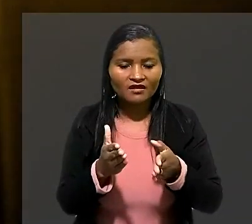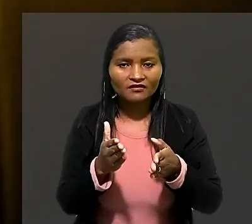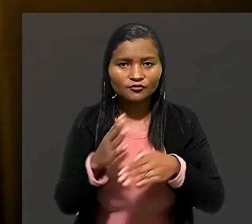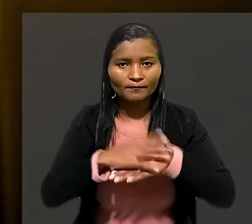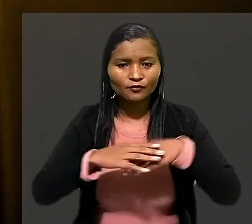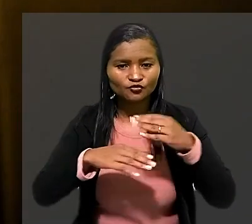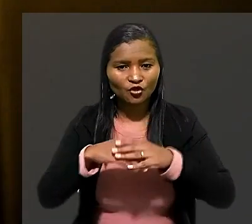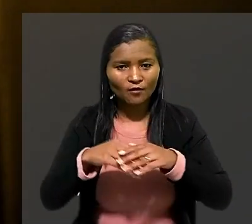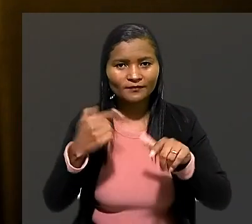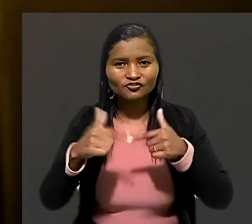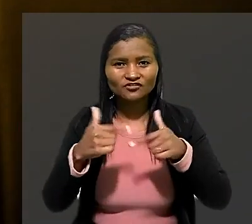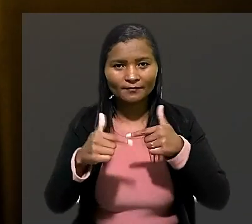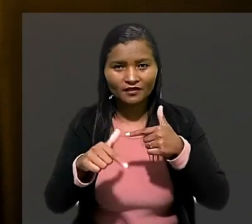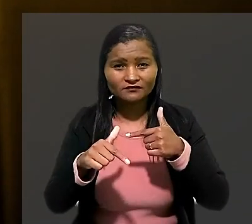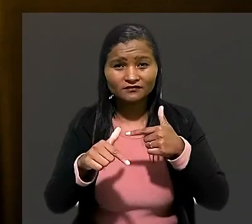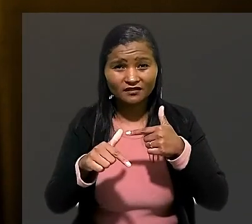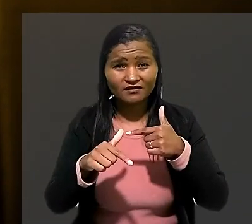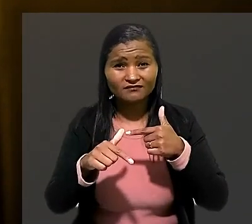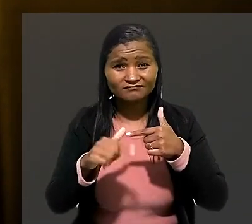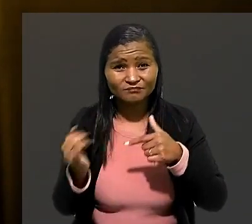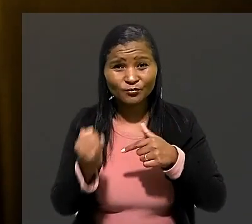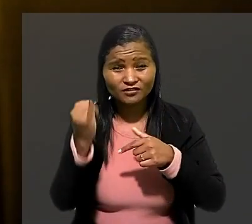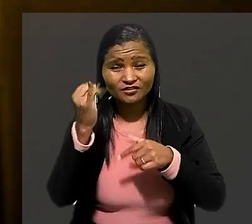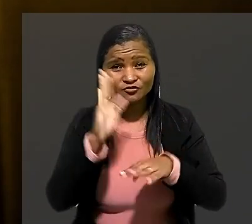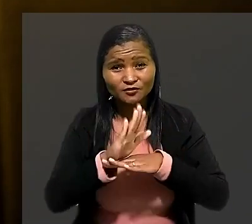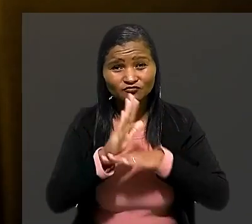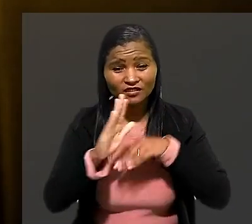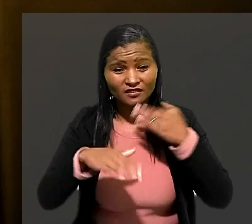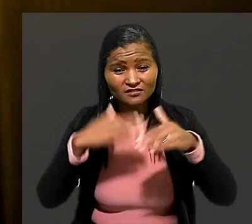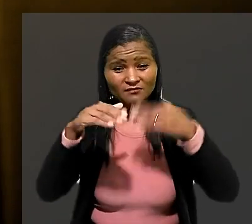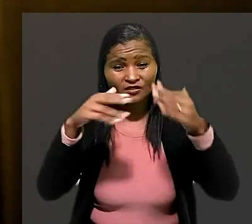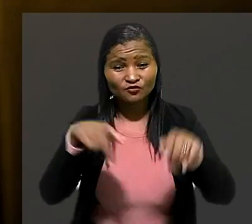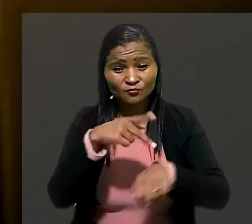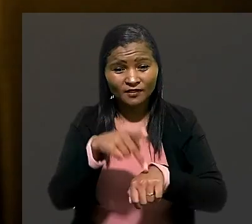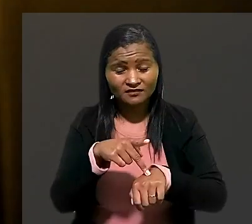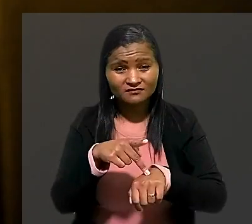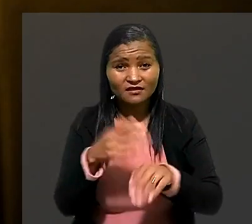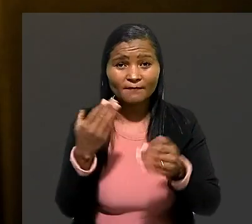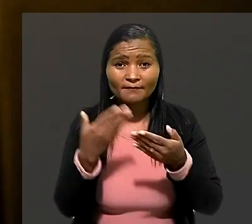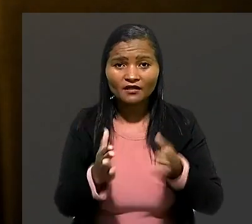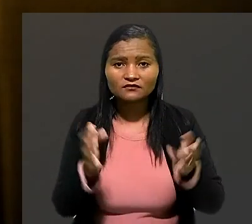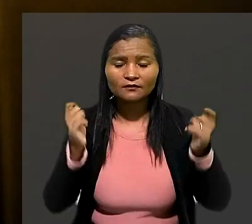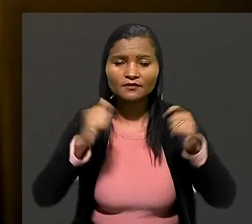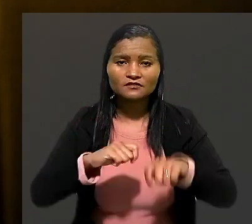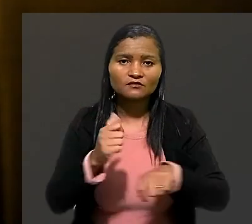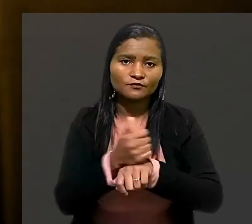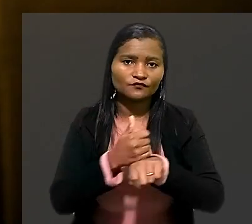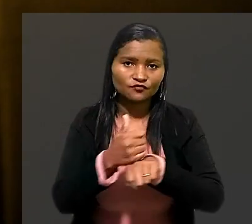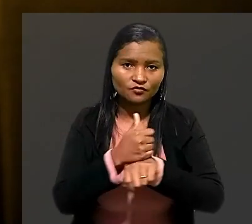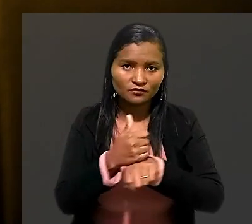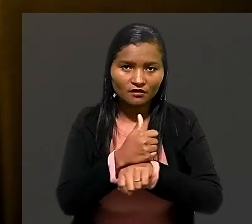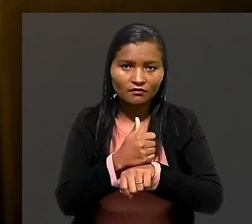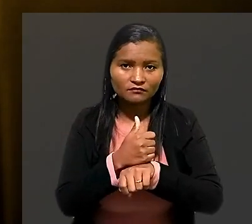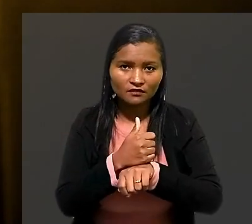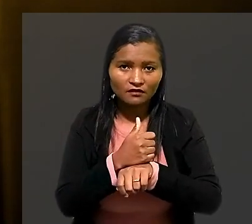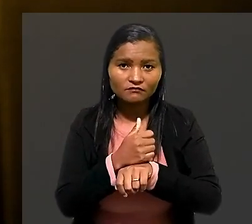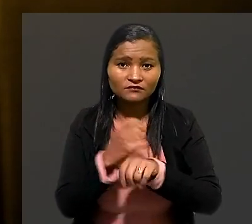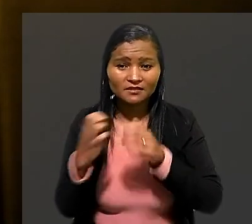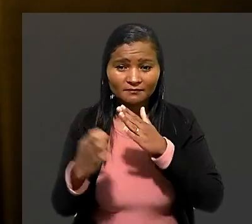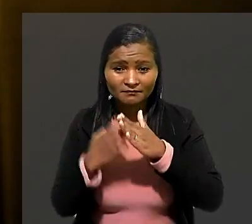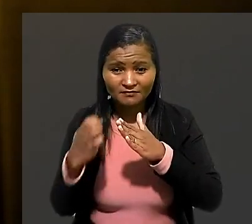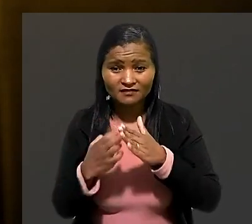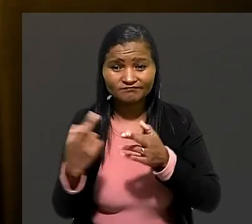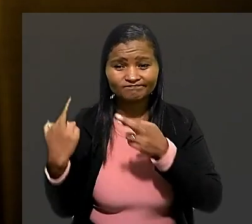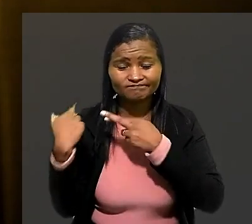O país perde força de trabalho, o importante agente para o crescimento da nação. Perde-se capacitação